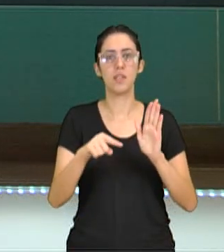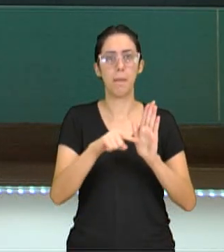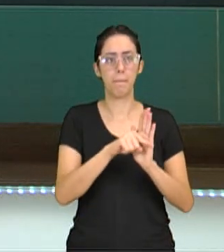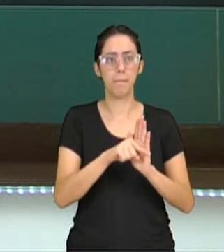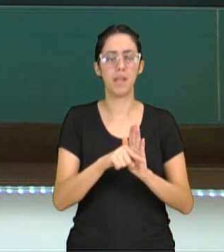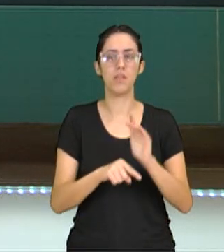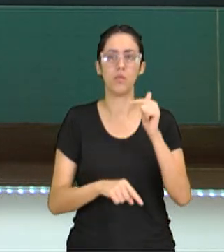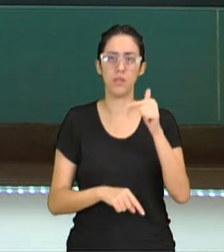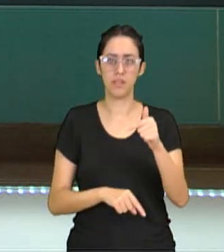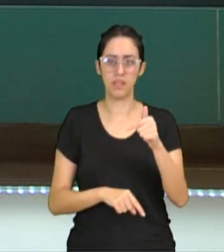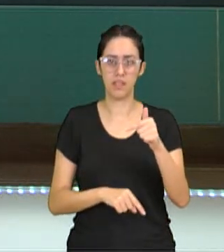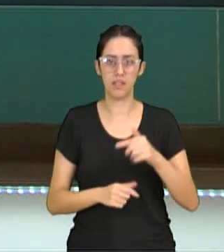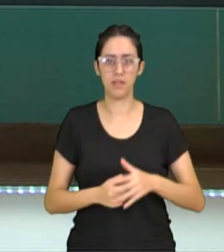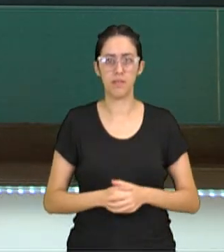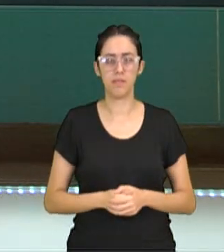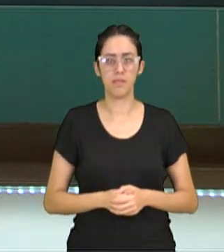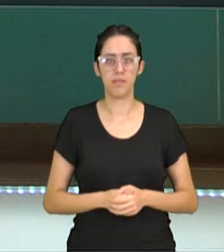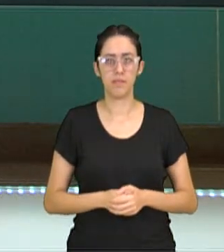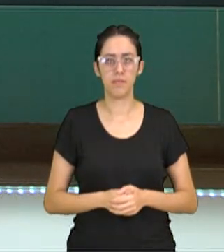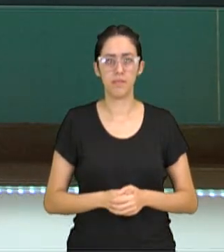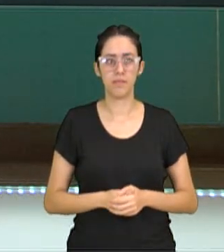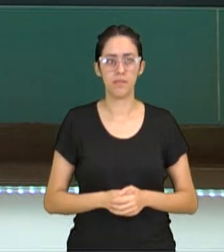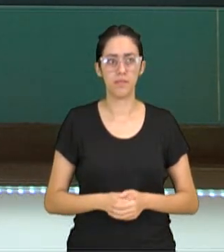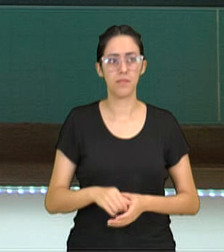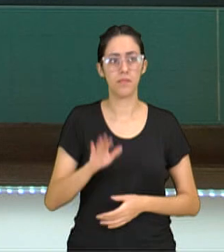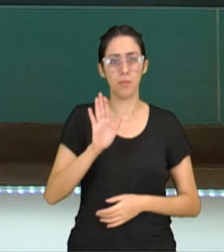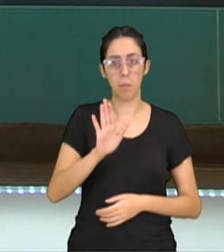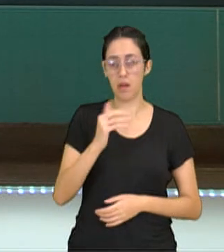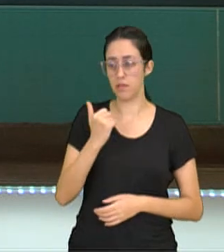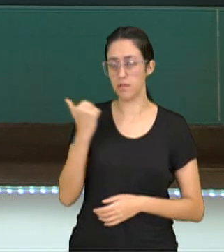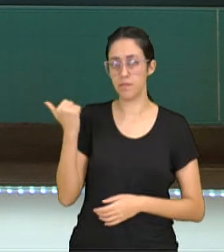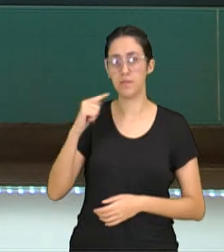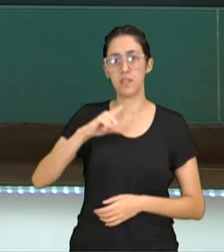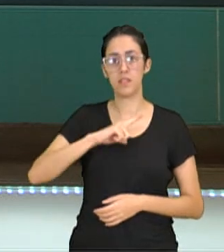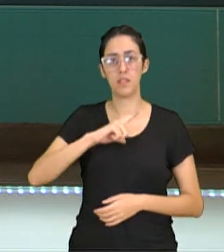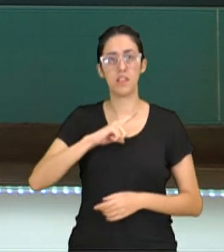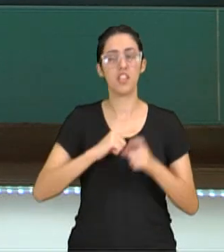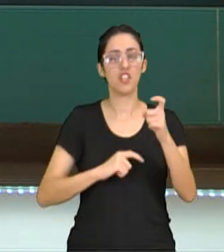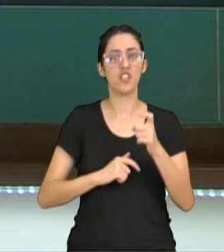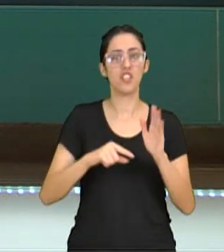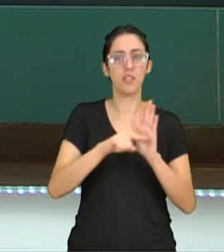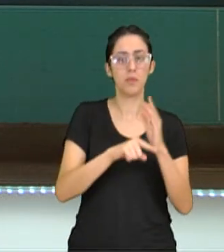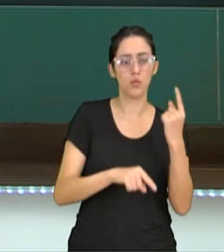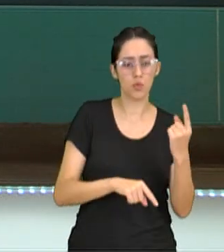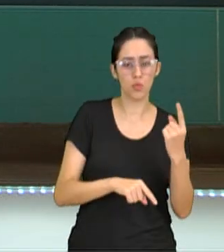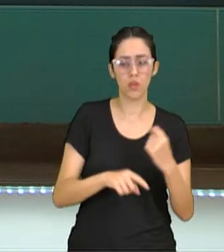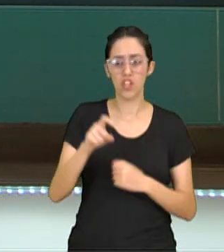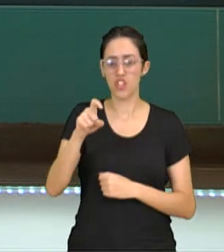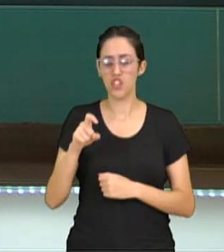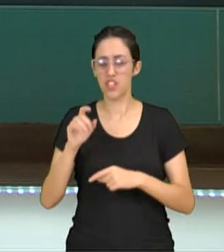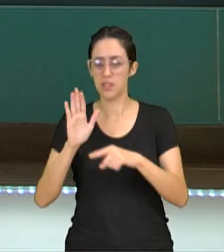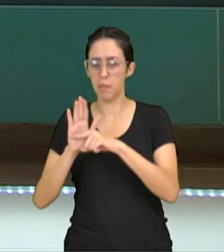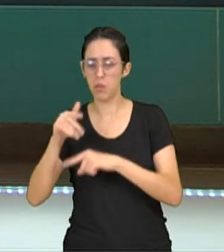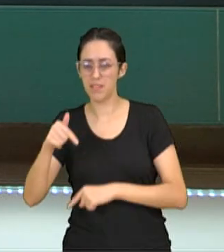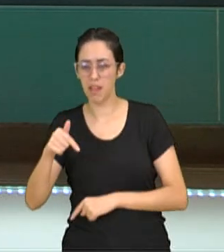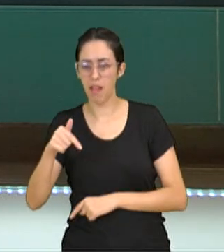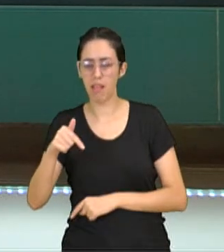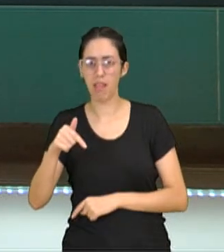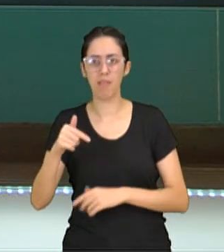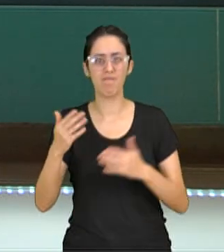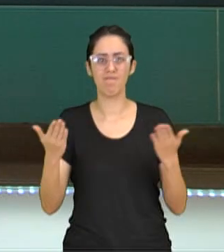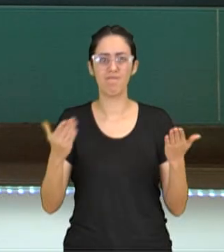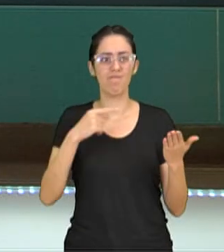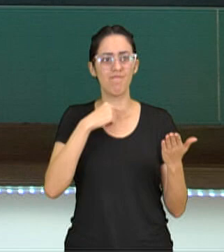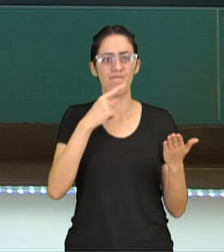7. Menos x, na verdade. Só que aqui eu tenho x menos 1 e x menos 7. Não posso continuar o processo. Aqui é menos,